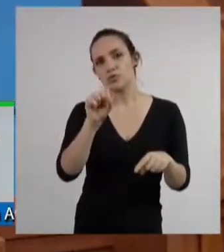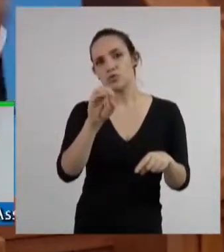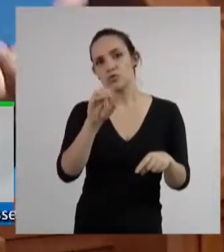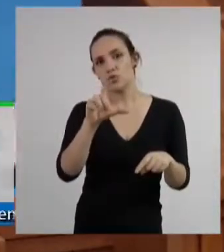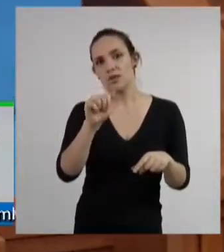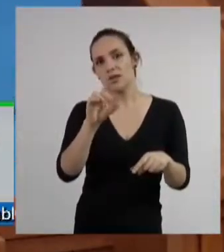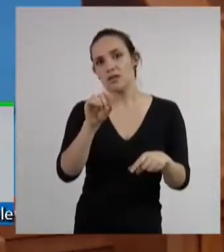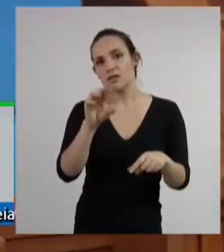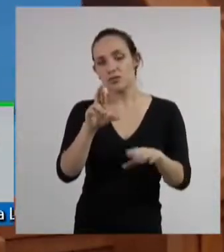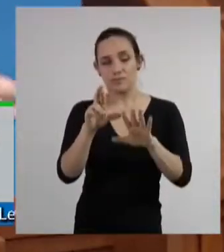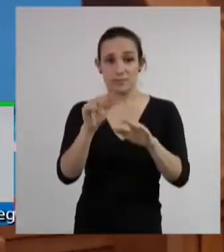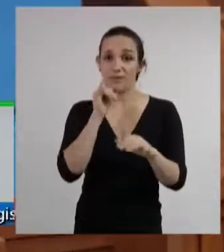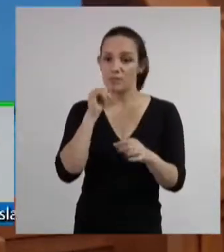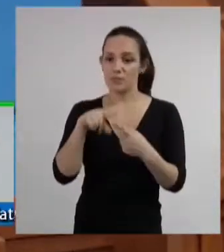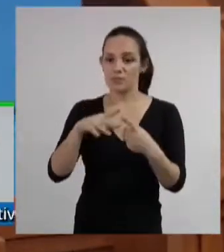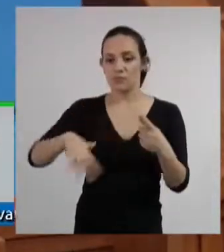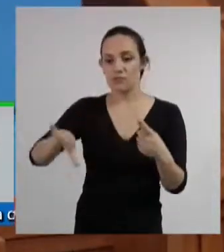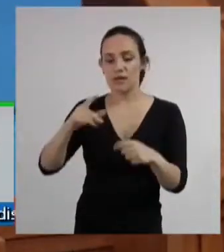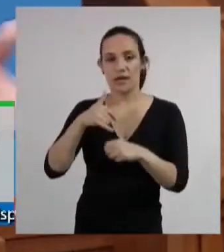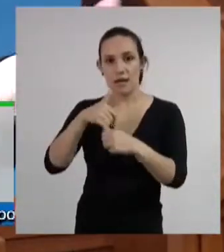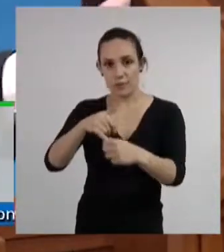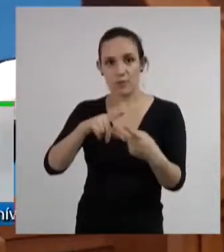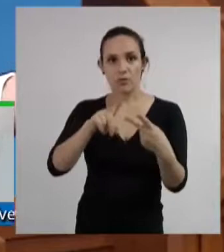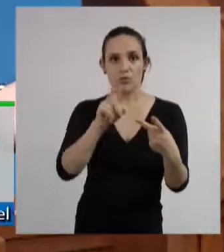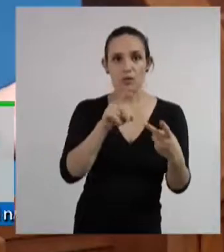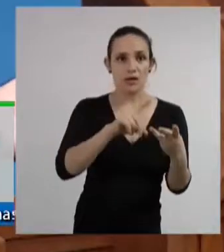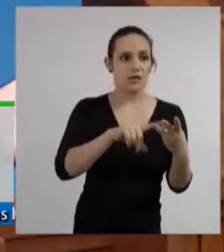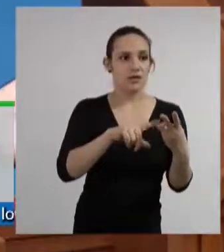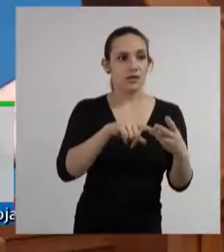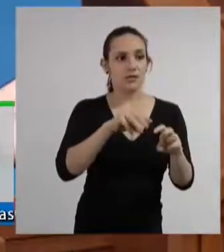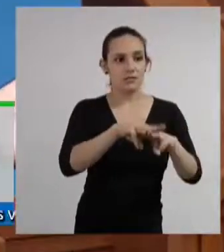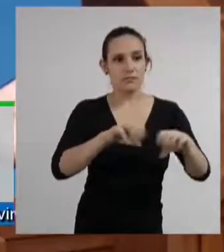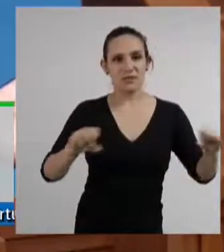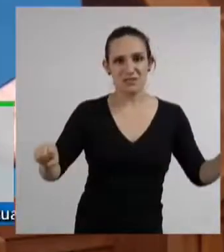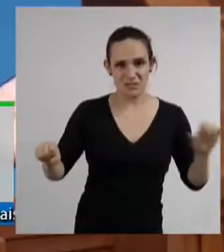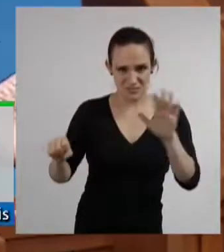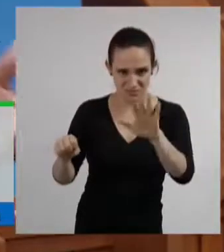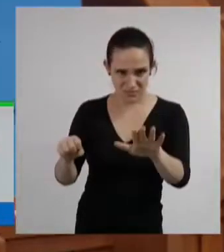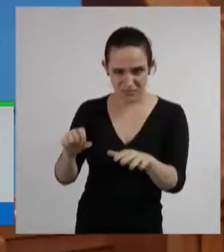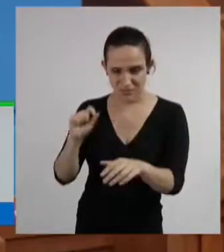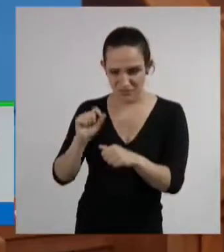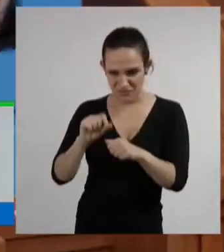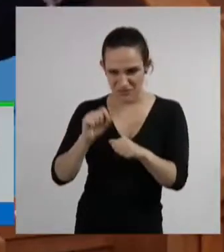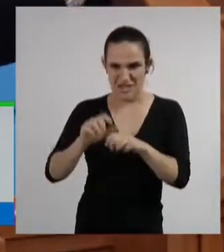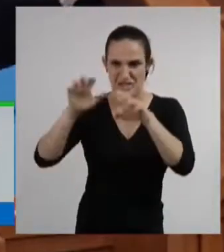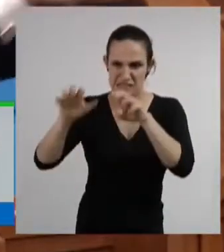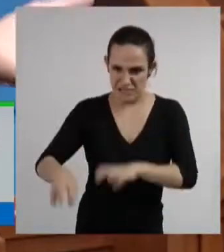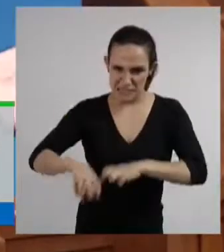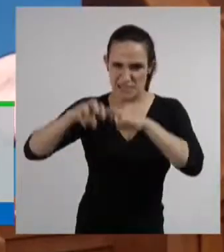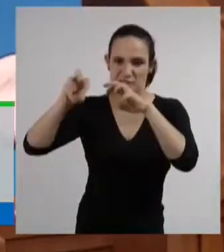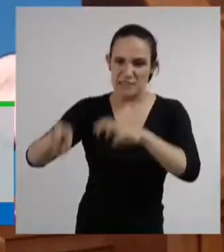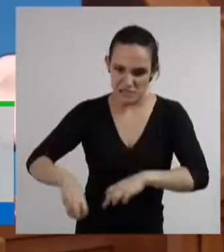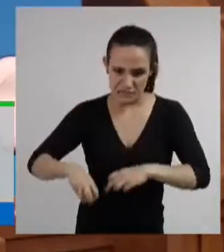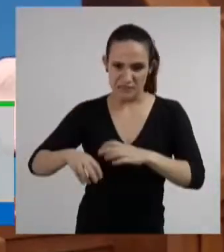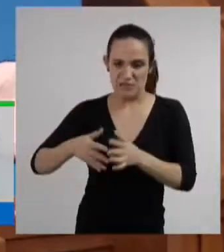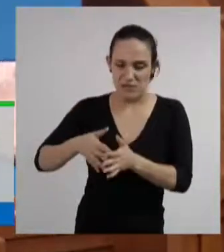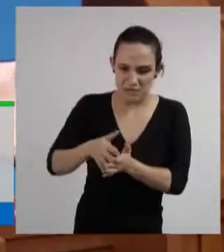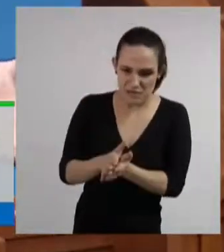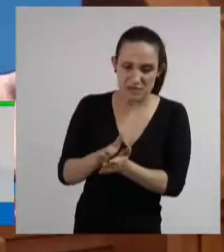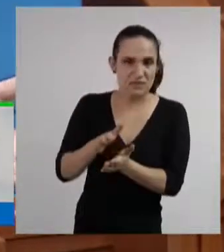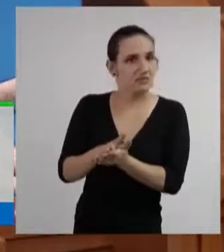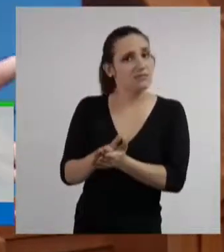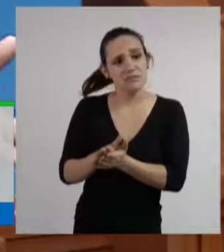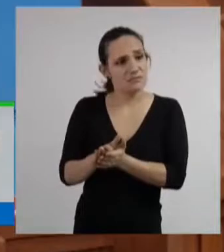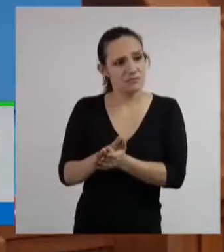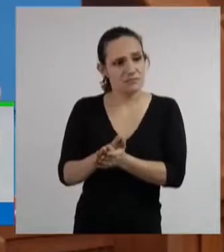Carapó, região de Dourado, região de Maracaju, ninguém mais gradeia a terra para deixar ela fofa para a erosão, levar a